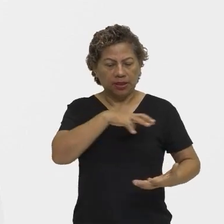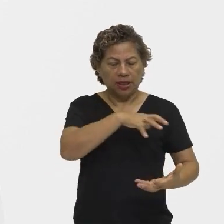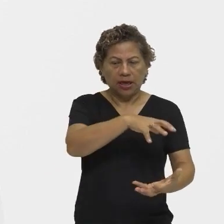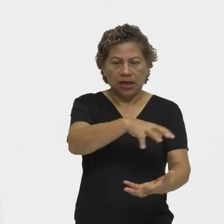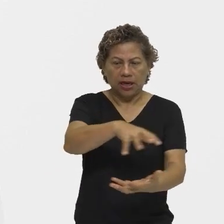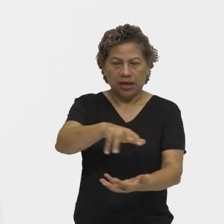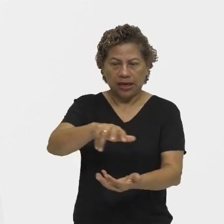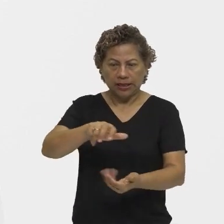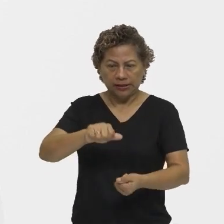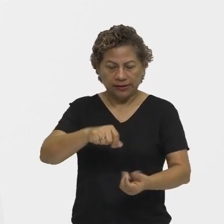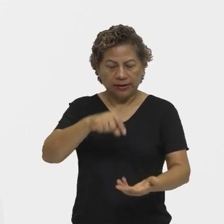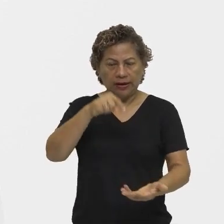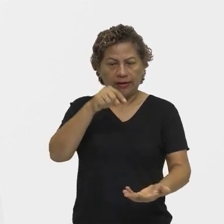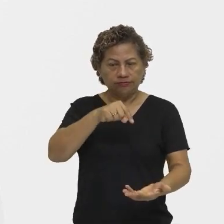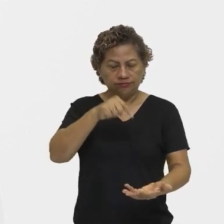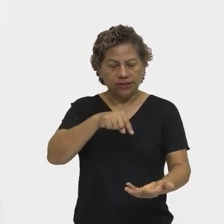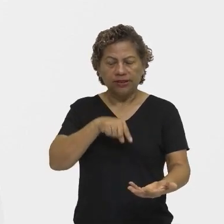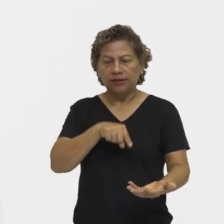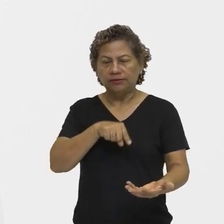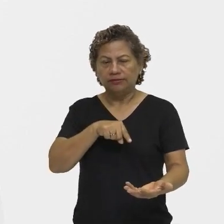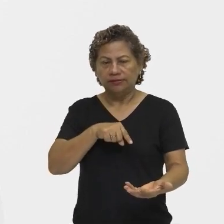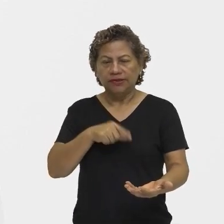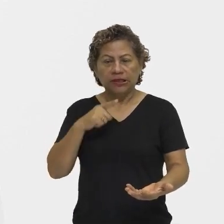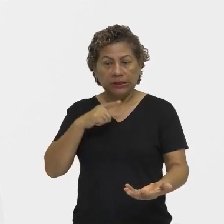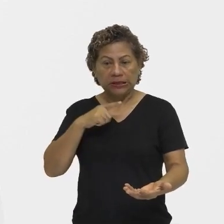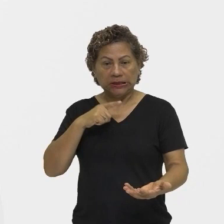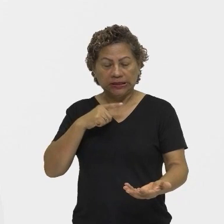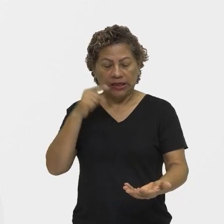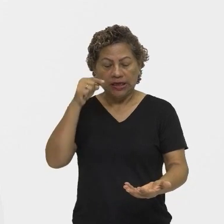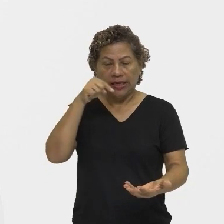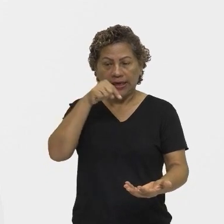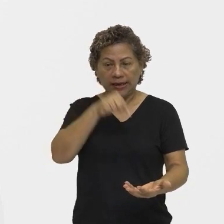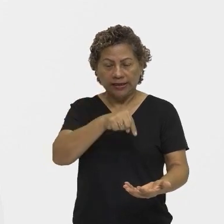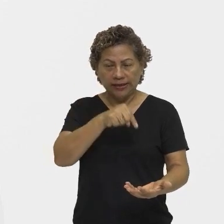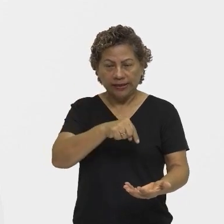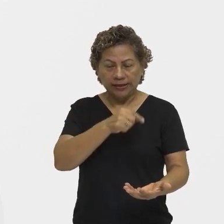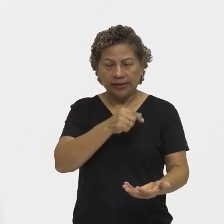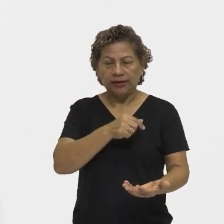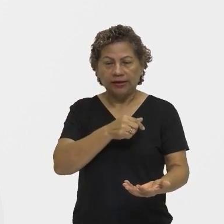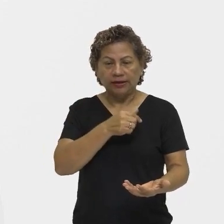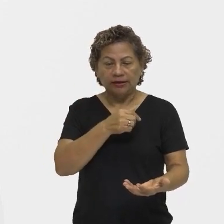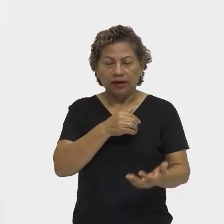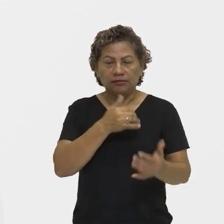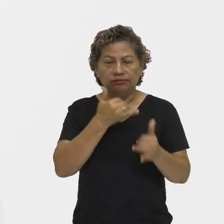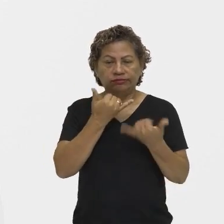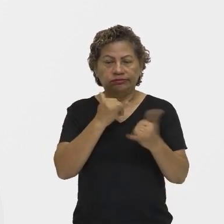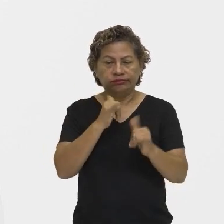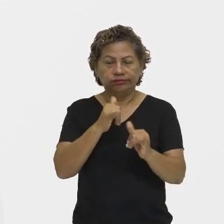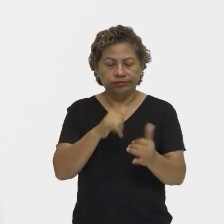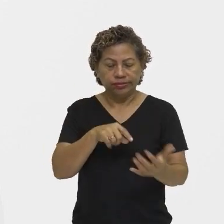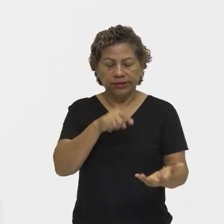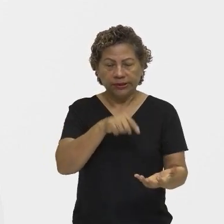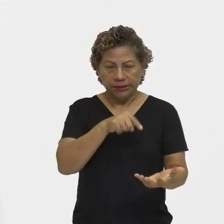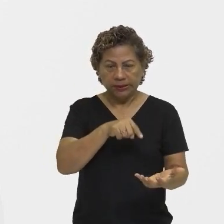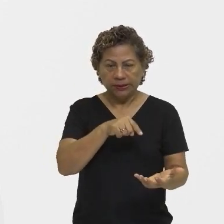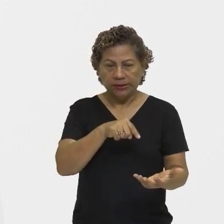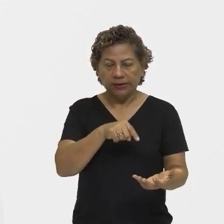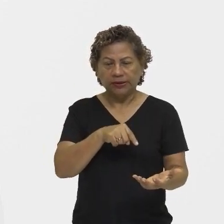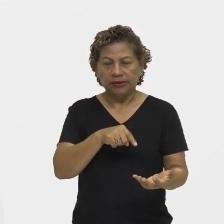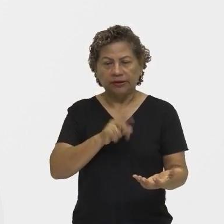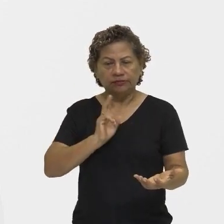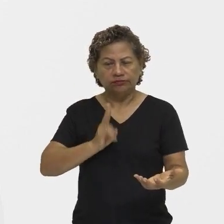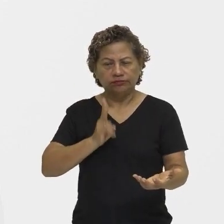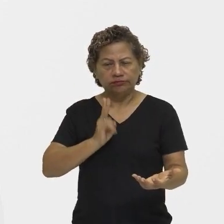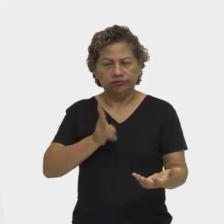grande sistema, a energia contida no nosso planeta, ela sempre vai se conservar. Existe aí, então, o que a gente